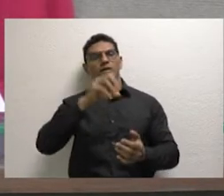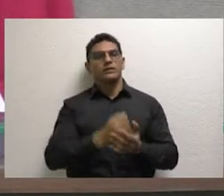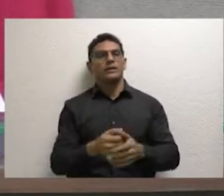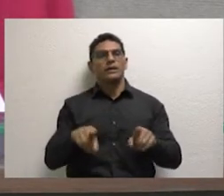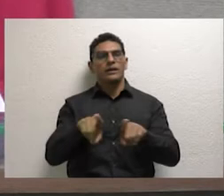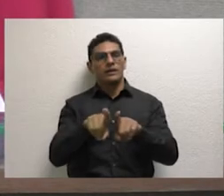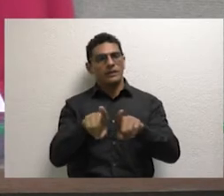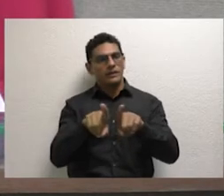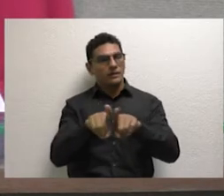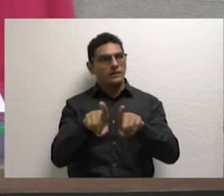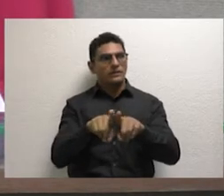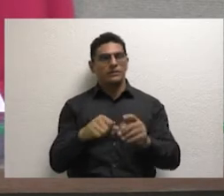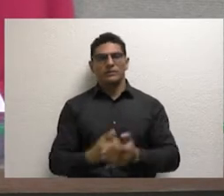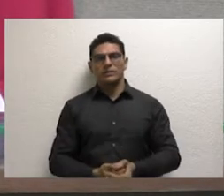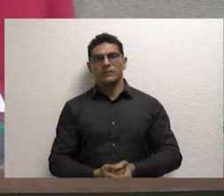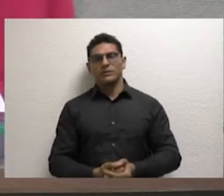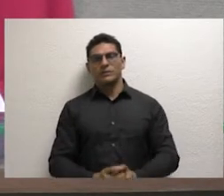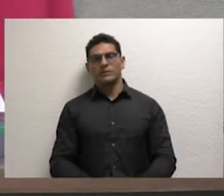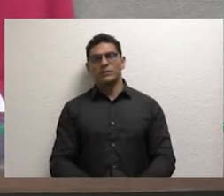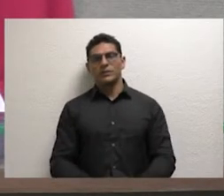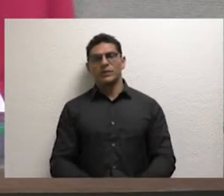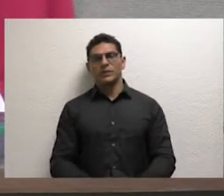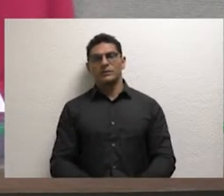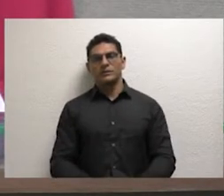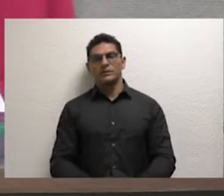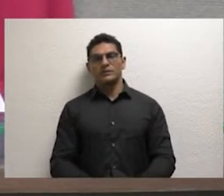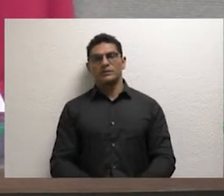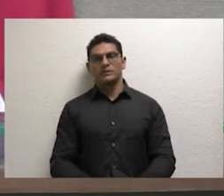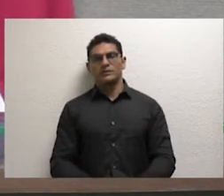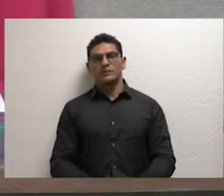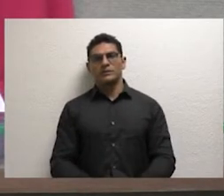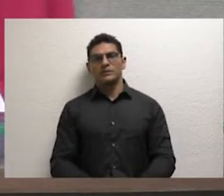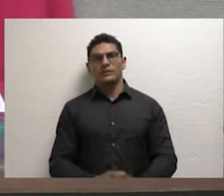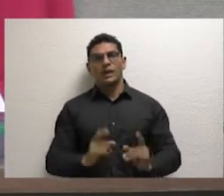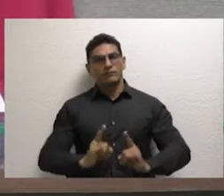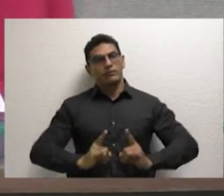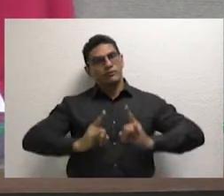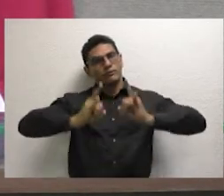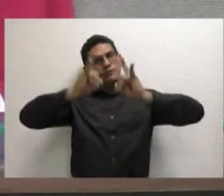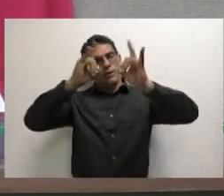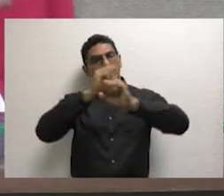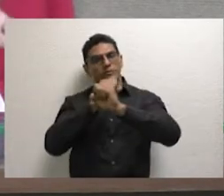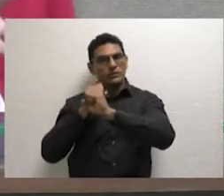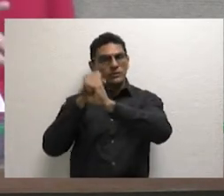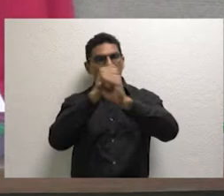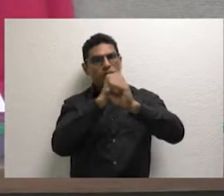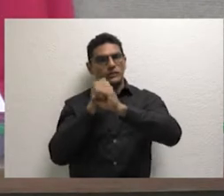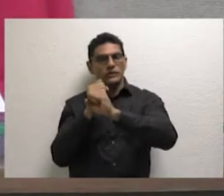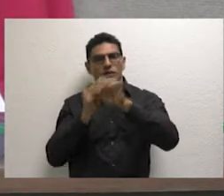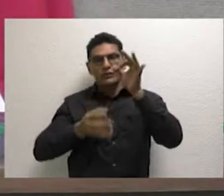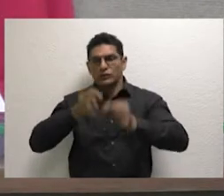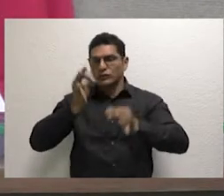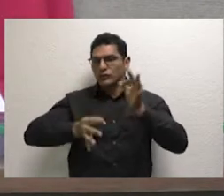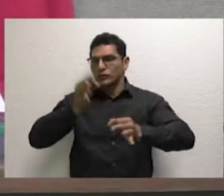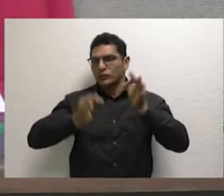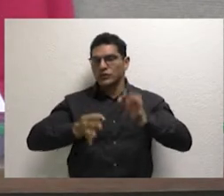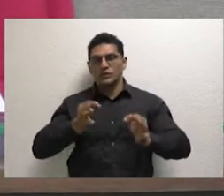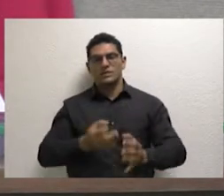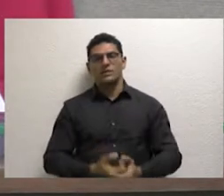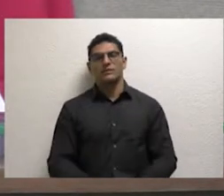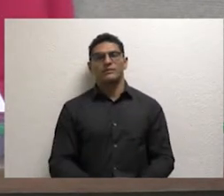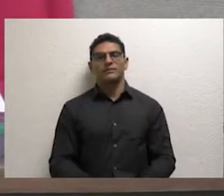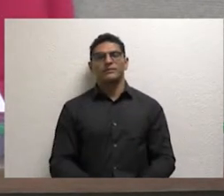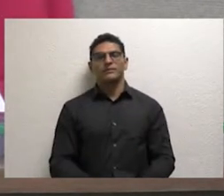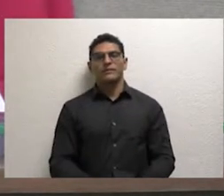além da inauguração do, do, do, do próprio prédio da defensoria, que está alojado, hoje, num